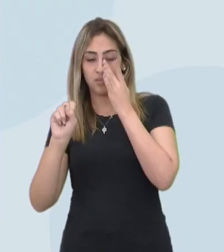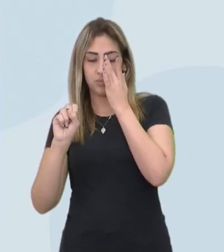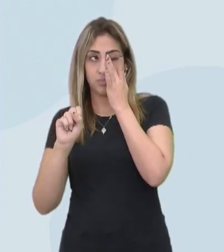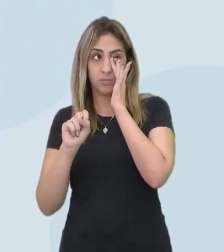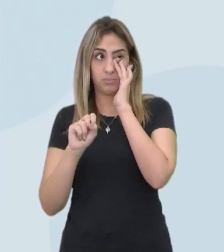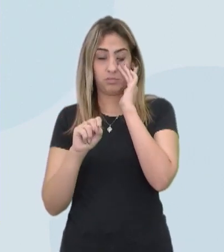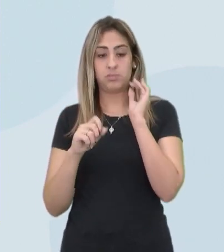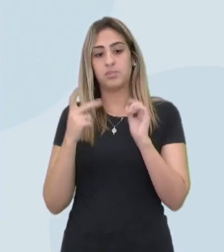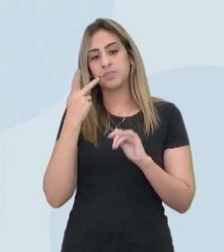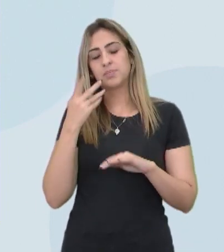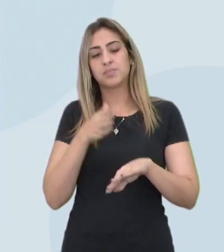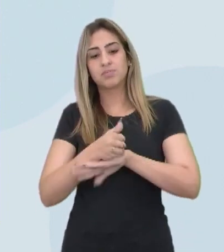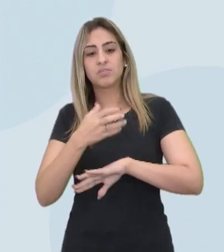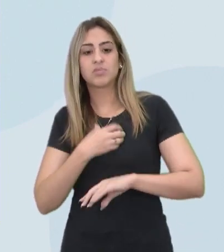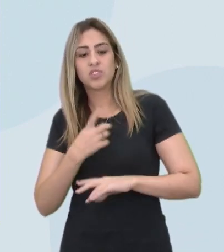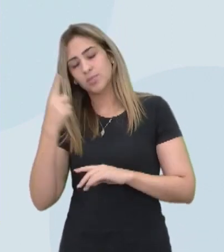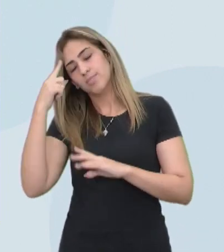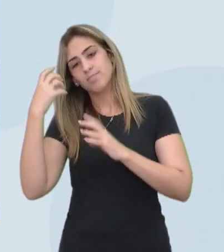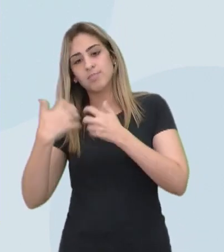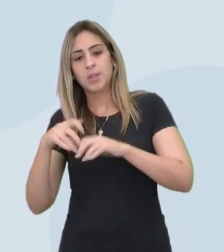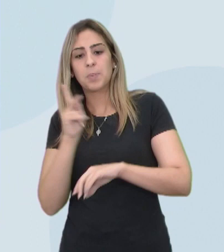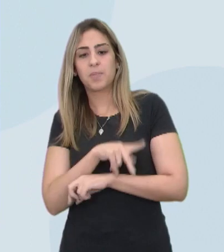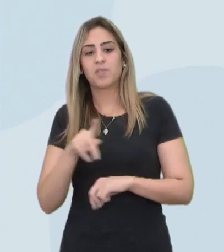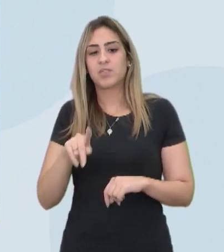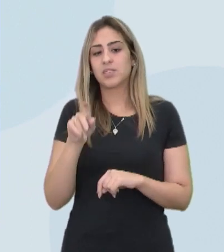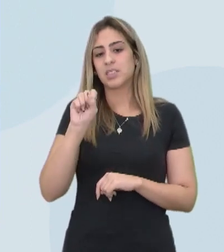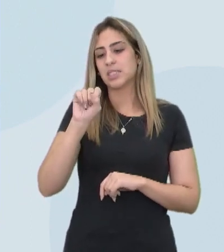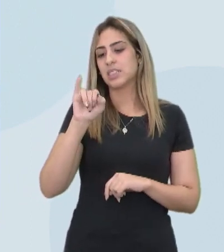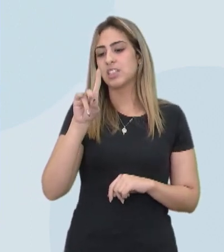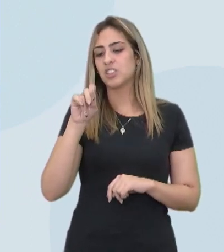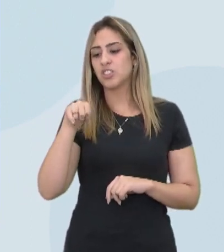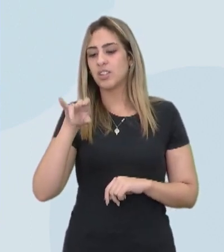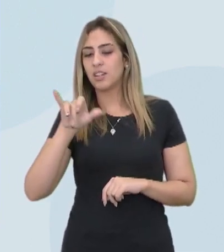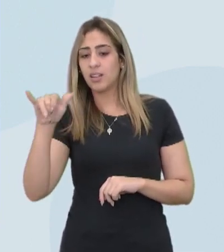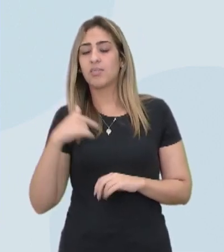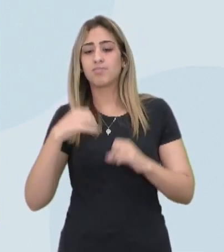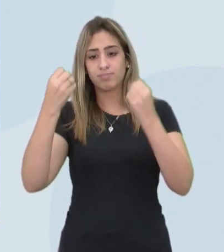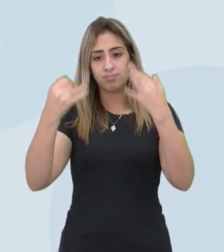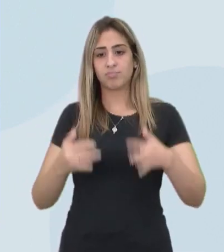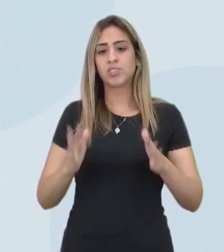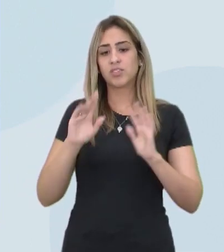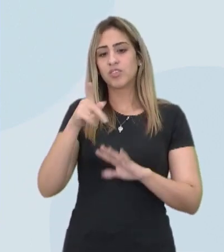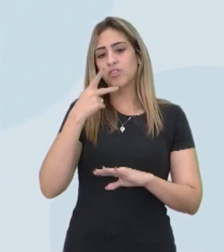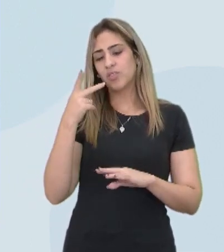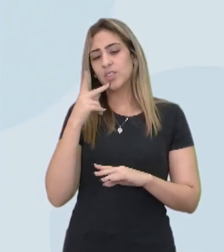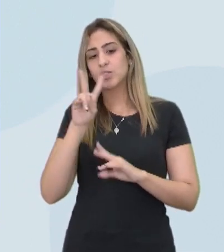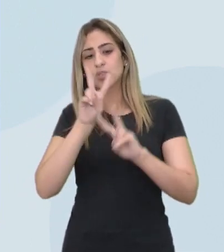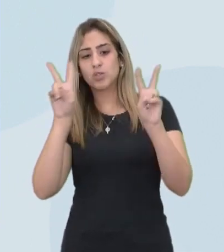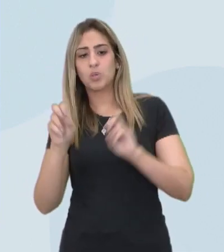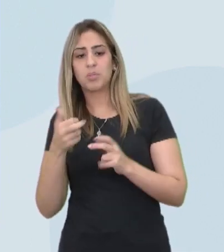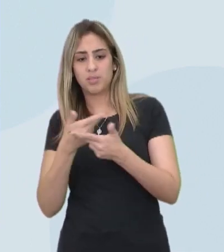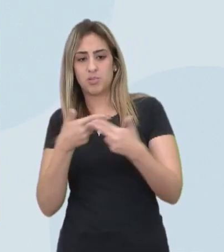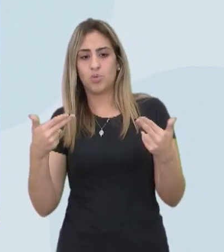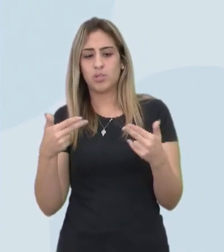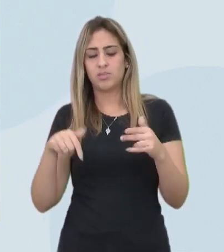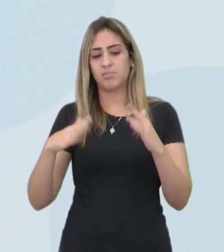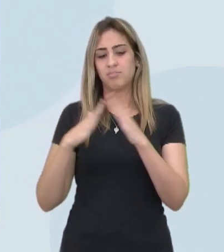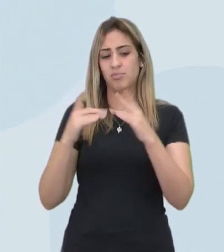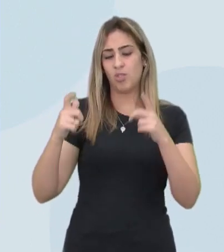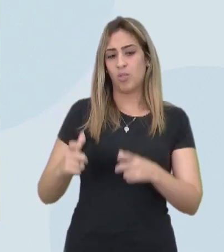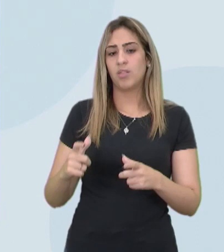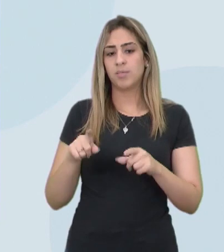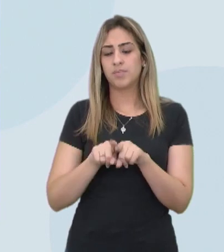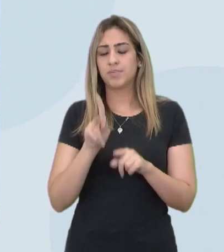escola, pelo modo de pensar. O professor Sidney, que eu mencionei, ele veio falar sobre os viçungos, e o